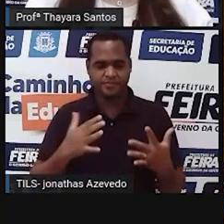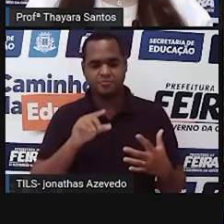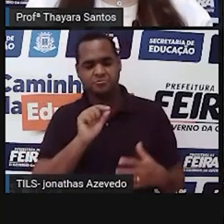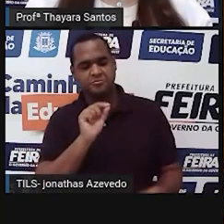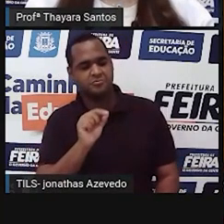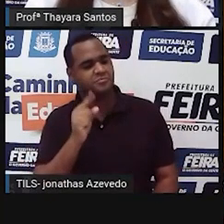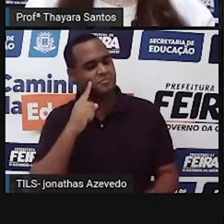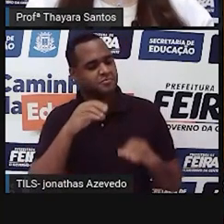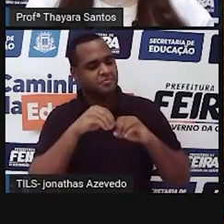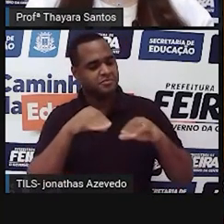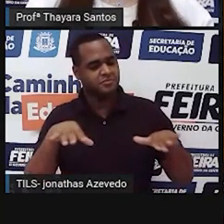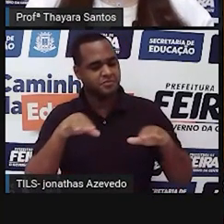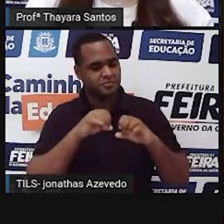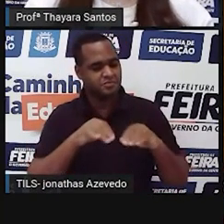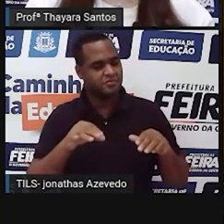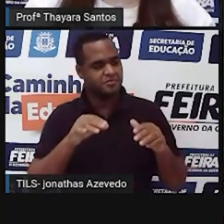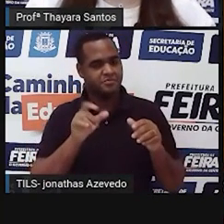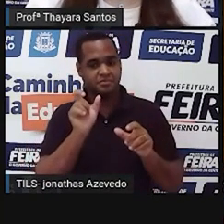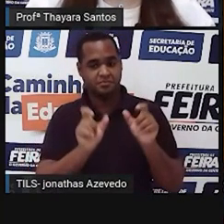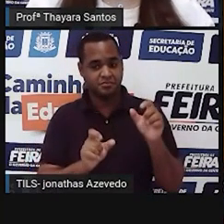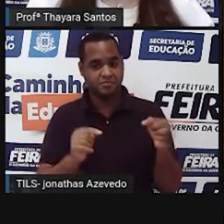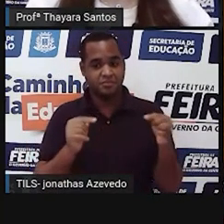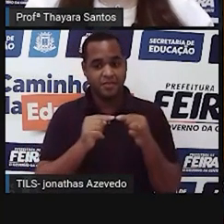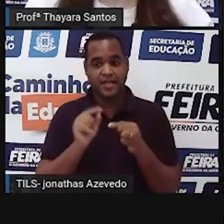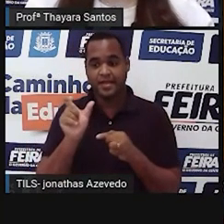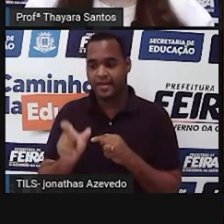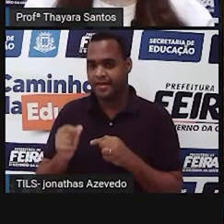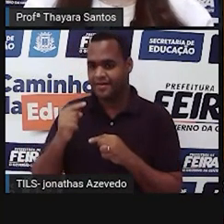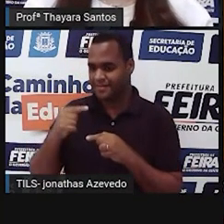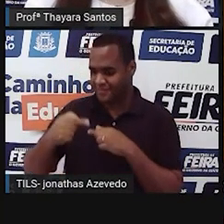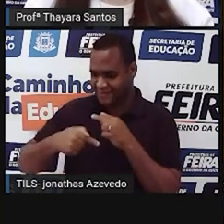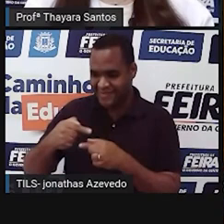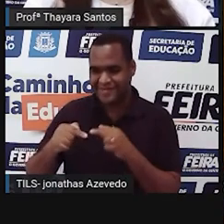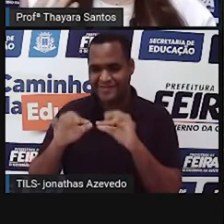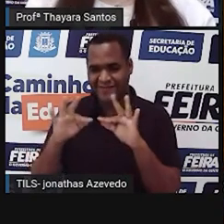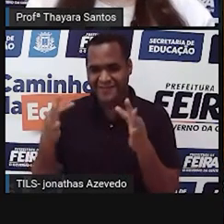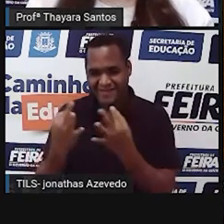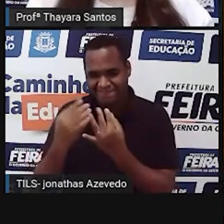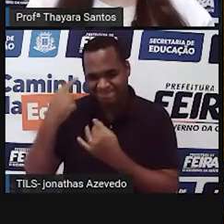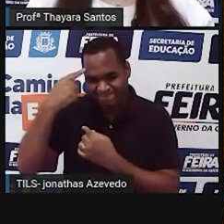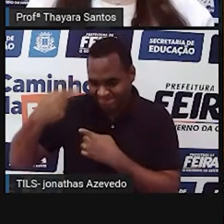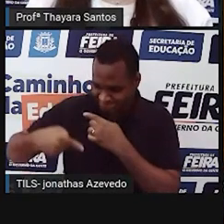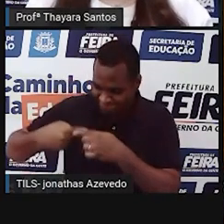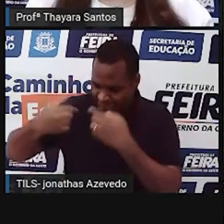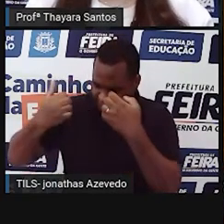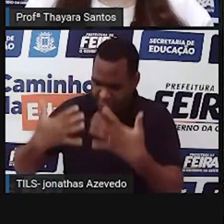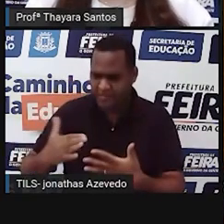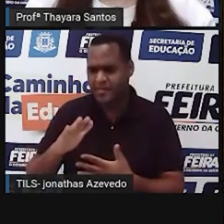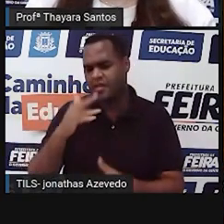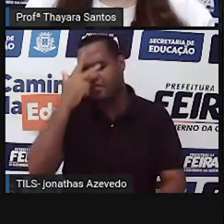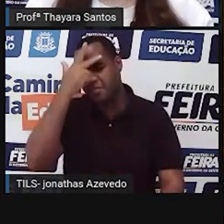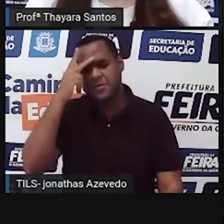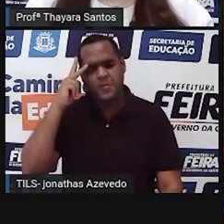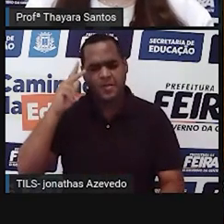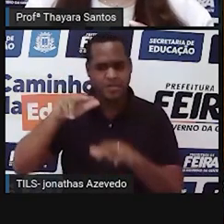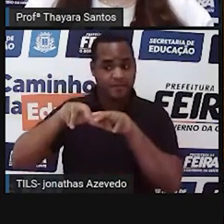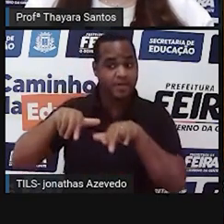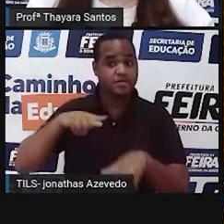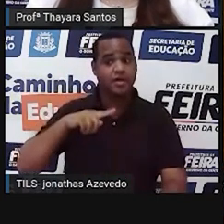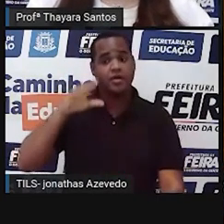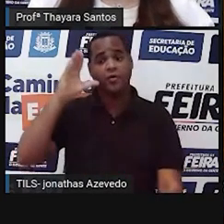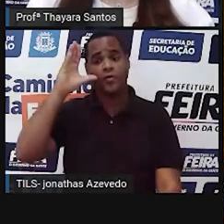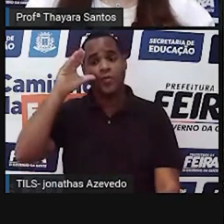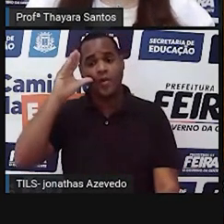conseguia transmitir essas características para os nossos descendentes. E isso foi deixando as pessoas cada vez mais curiosas, mas foi